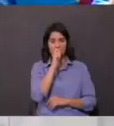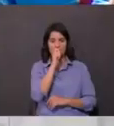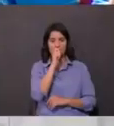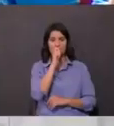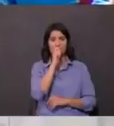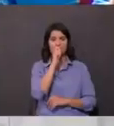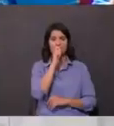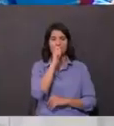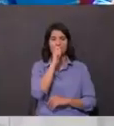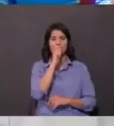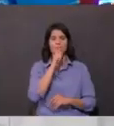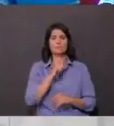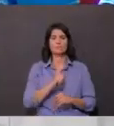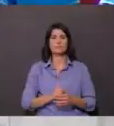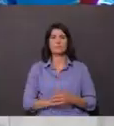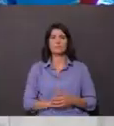Amém.